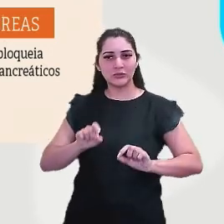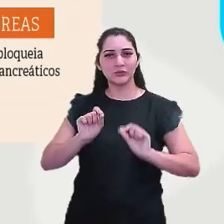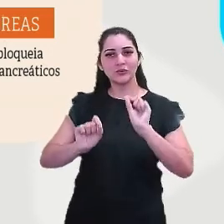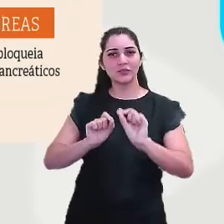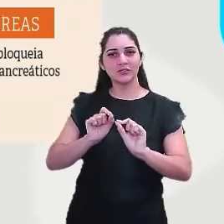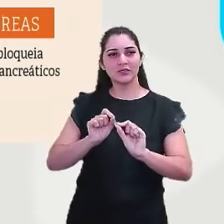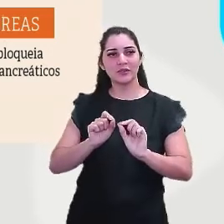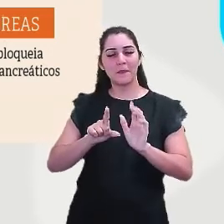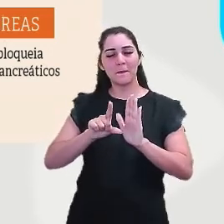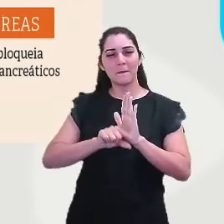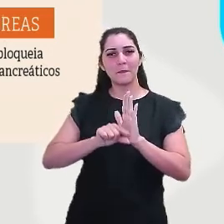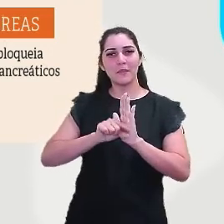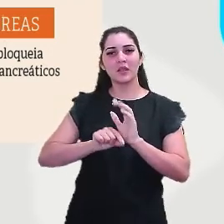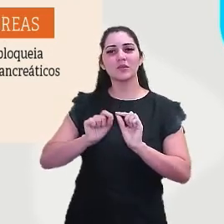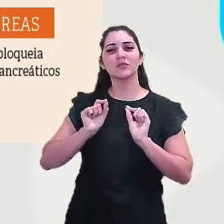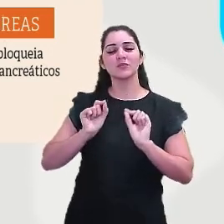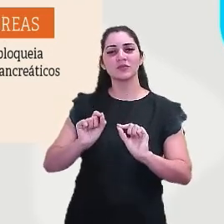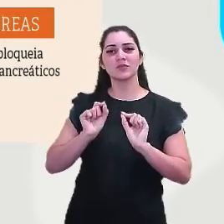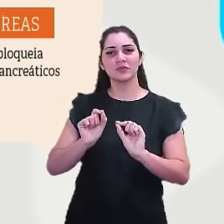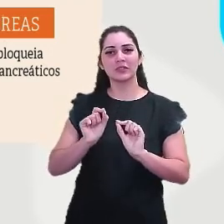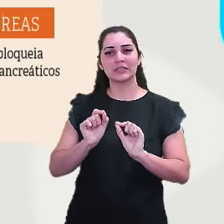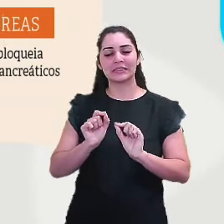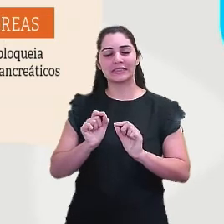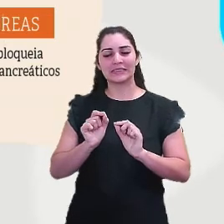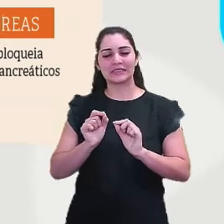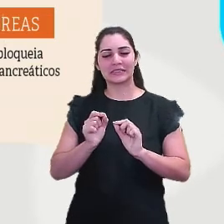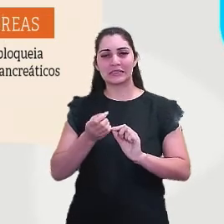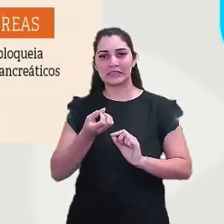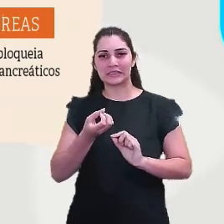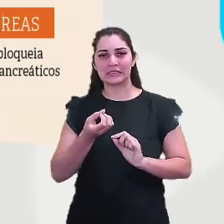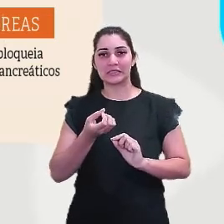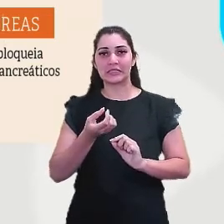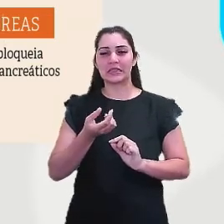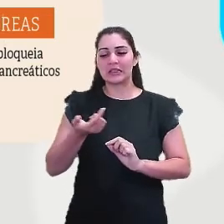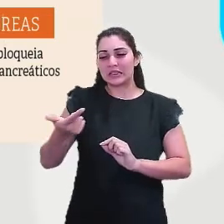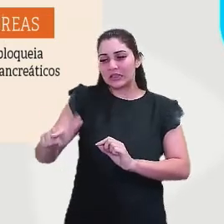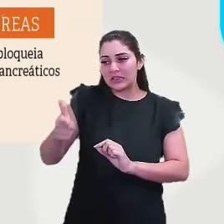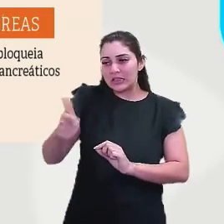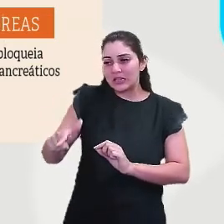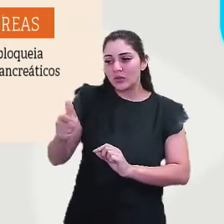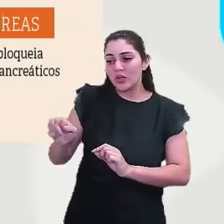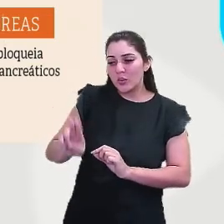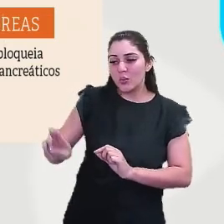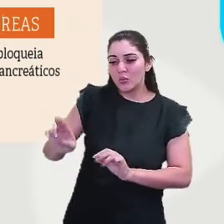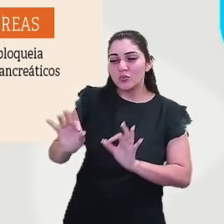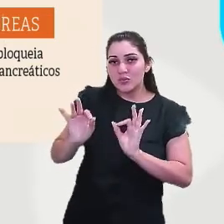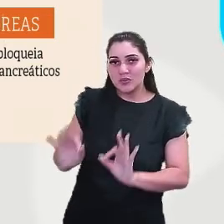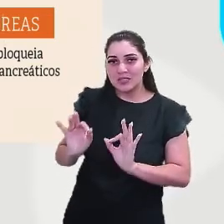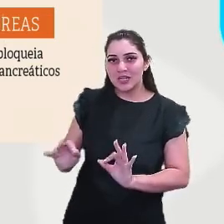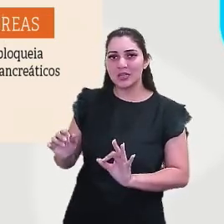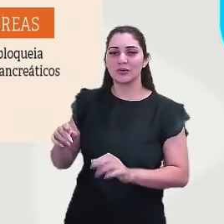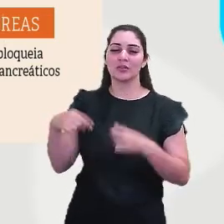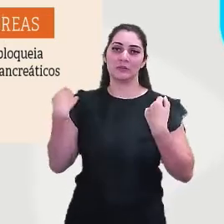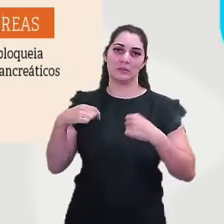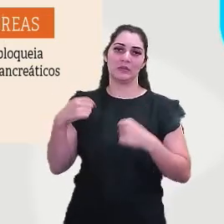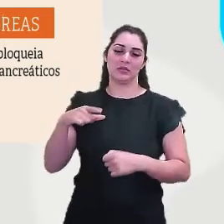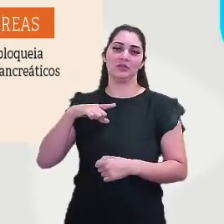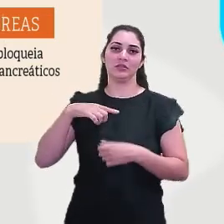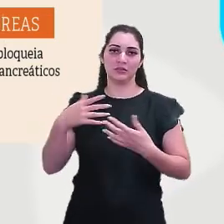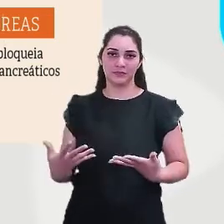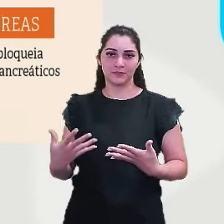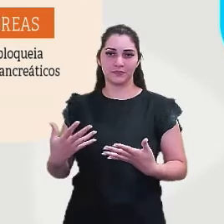muito menos funcionais, ou seja, ela deixa de ter a funcionalidade que ela deveria ter. E aí,